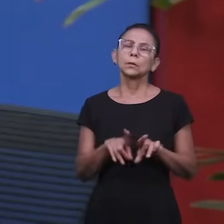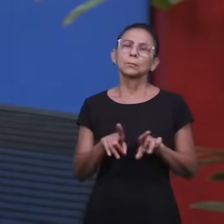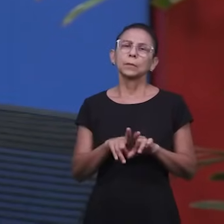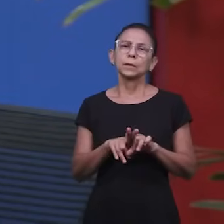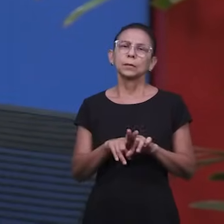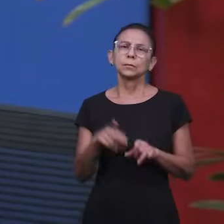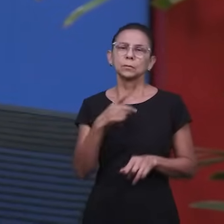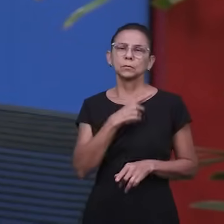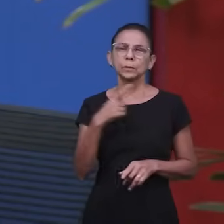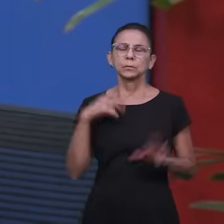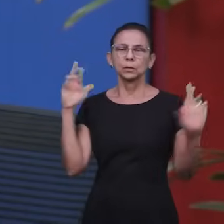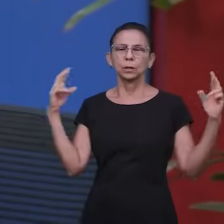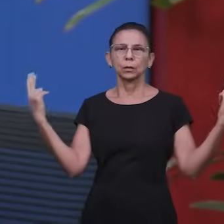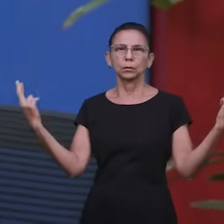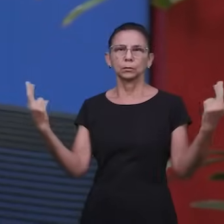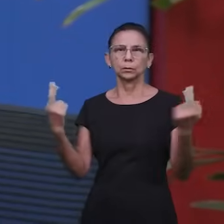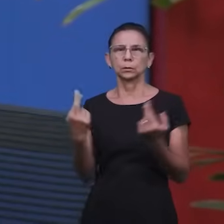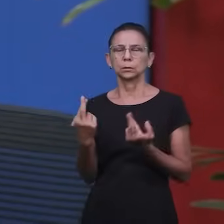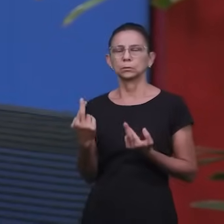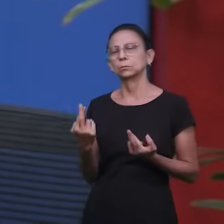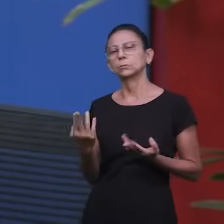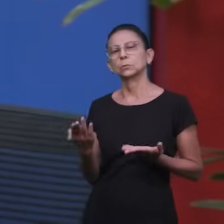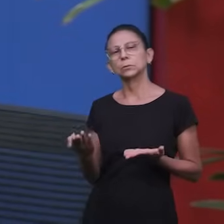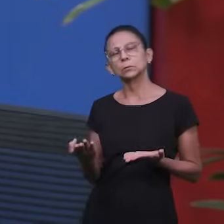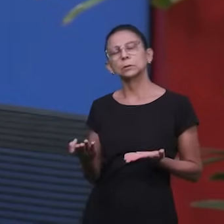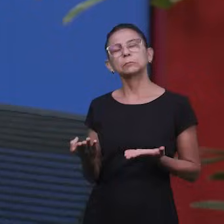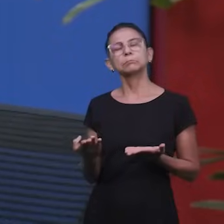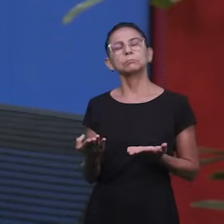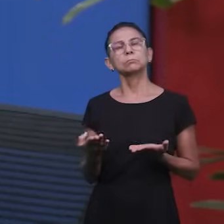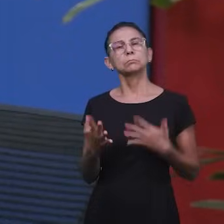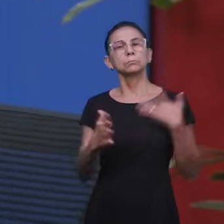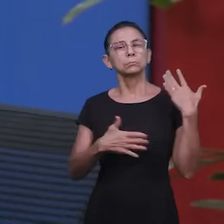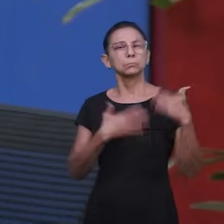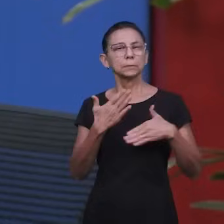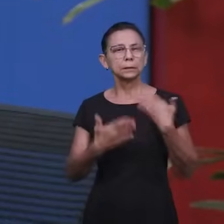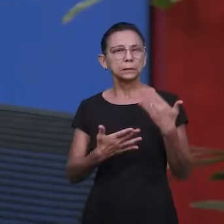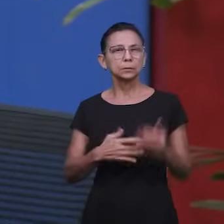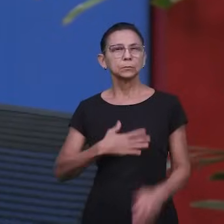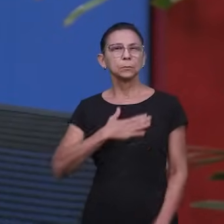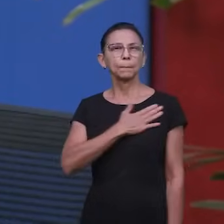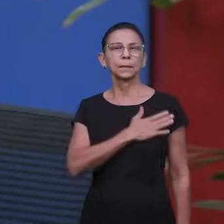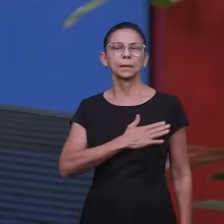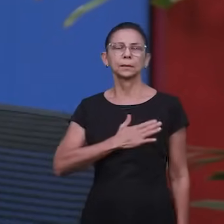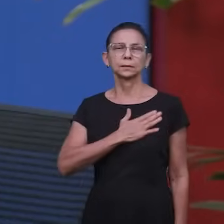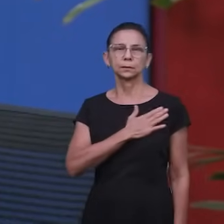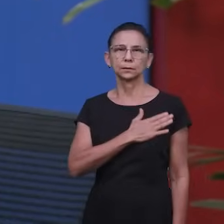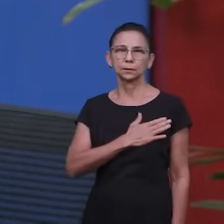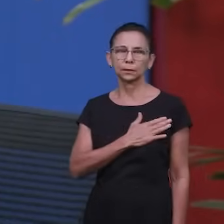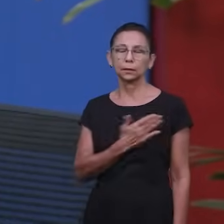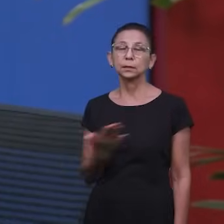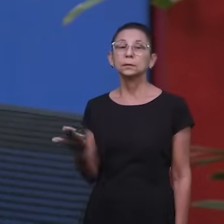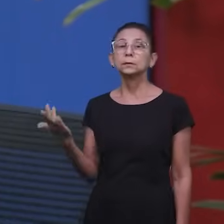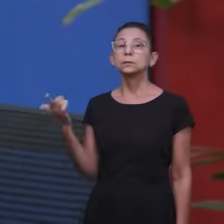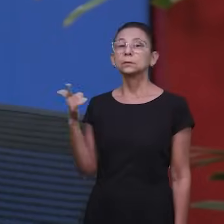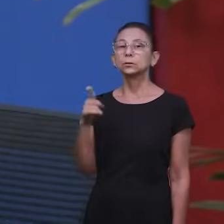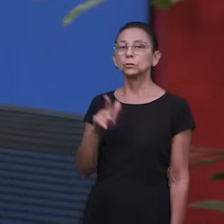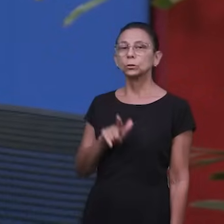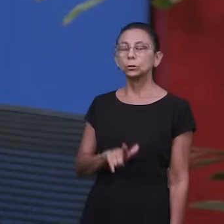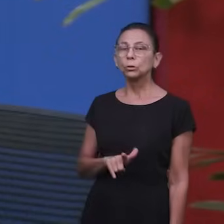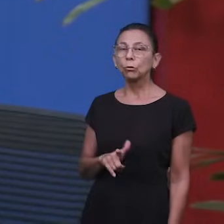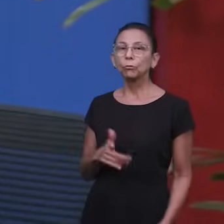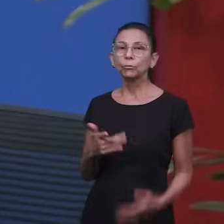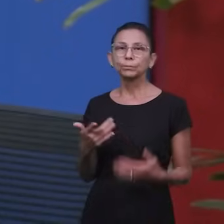pastores aqui na mesa, e dizer que é uma alegria, um privilégio estar mais uma